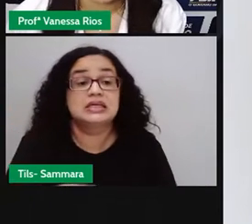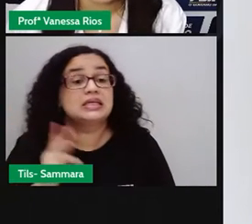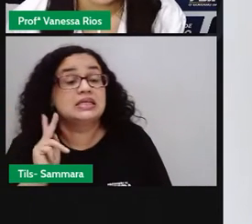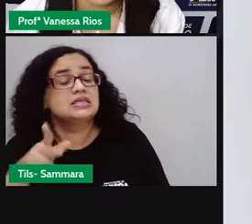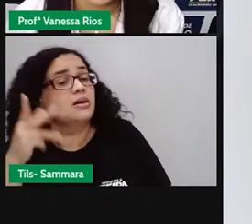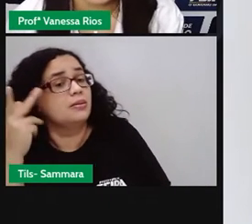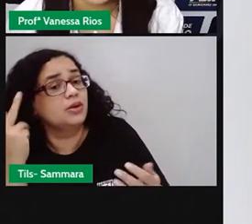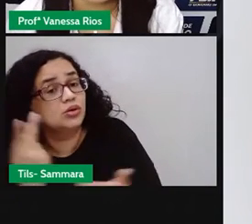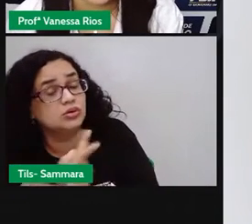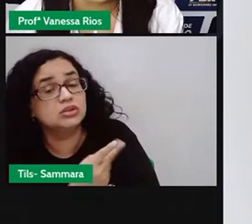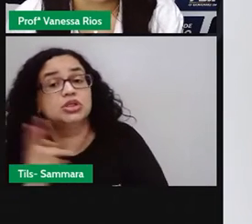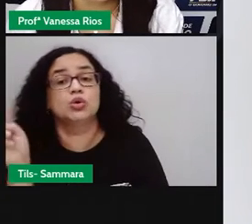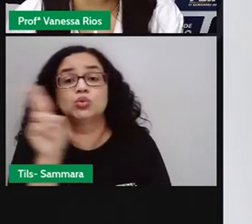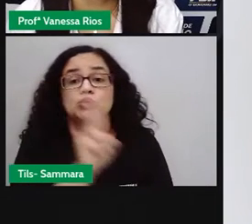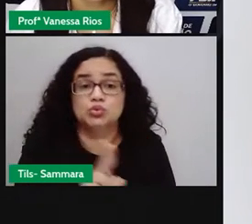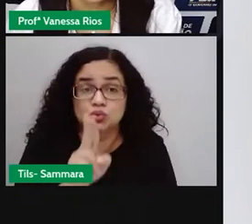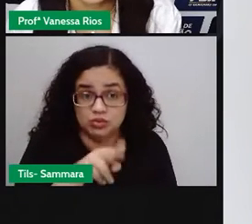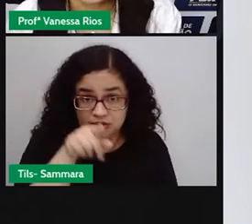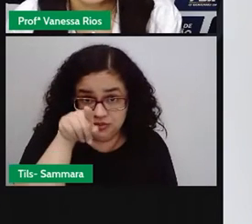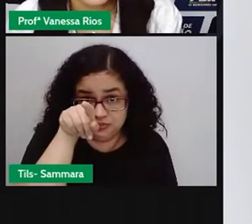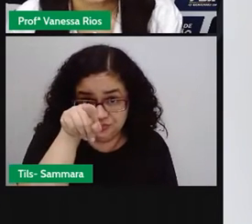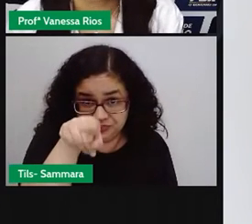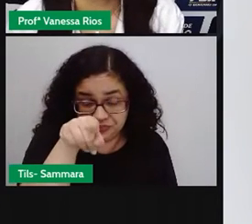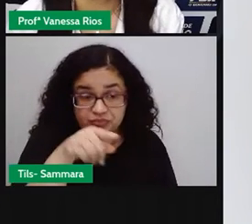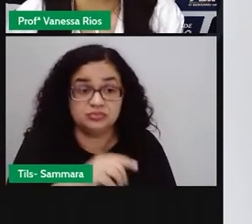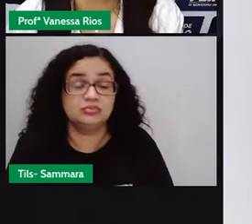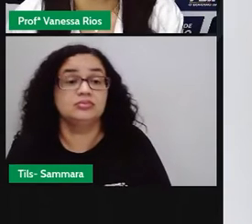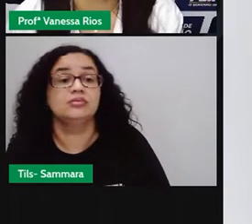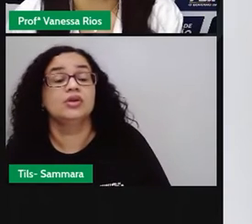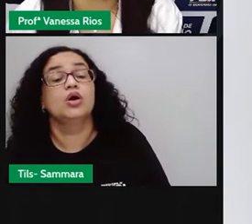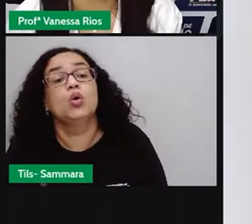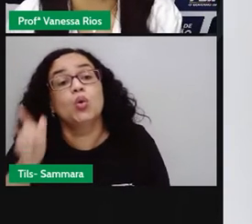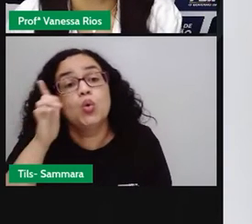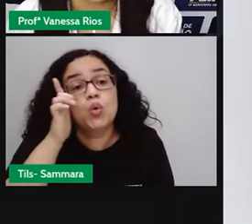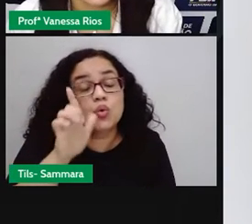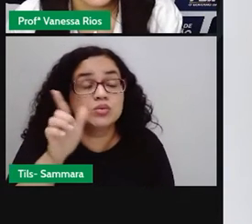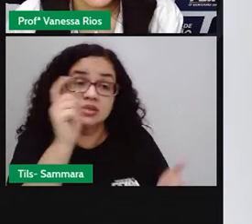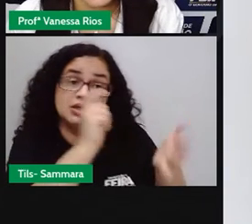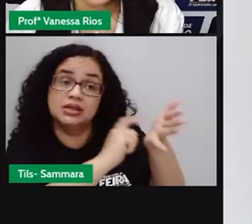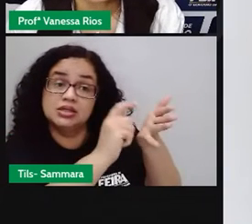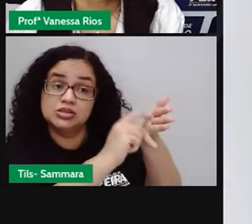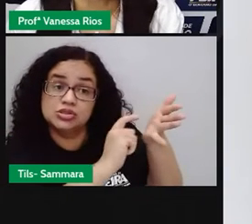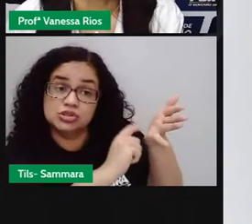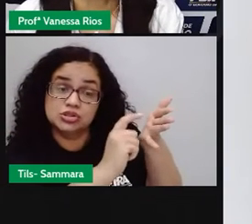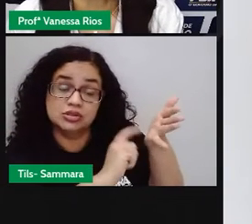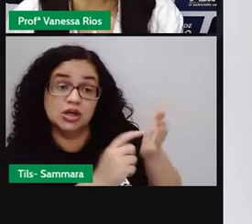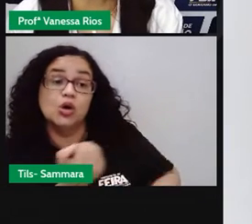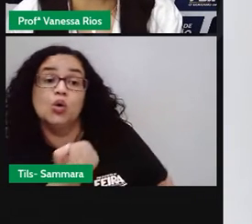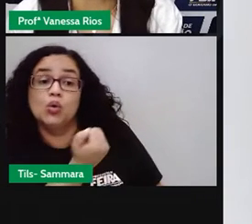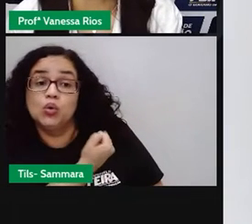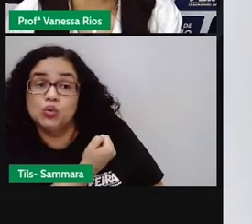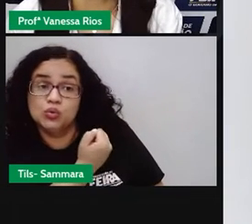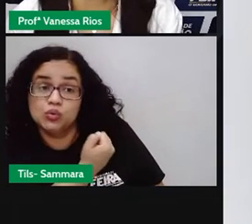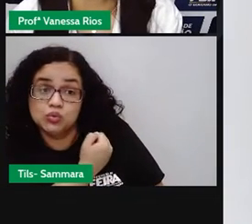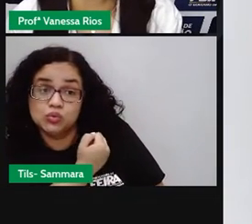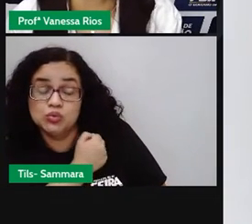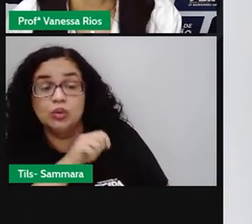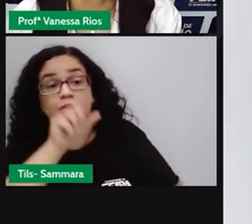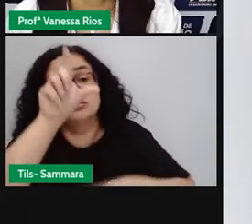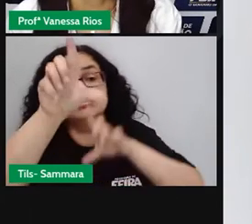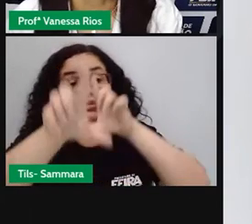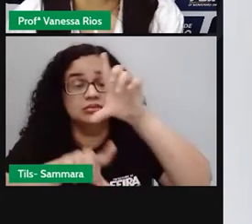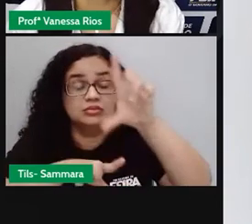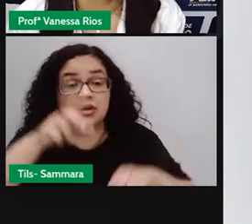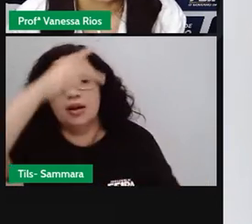aconteceu aí utilizando esse aparelho eletrônico, né, onde a gente consegue aí digitar o número do candidato a ser